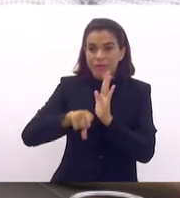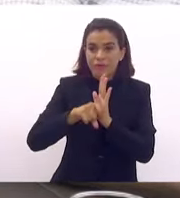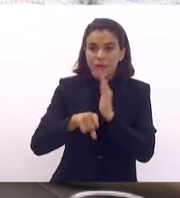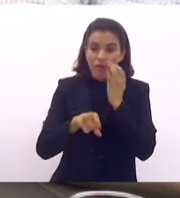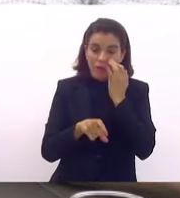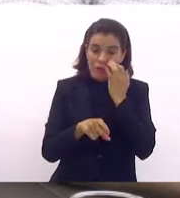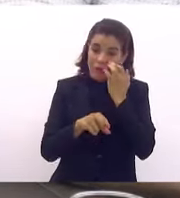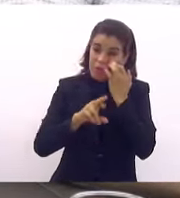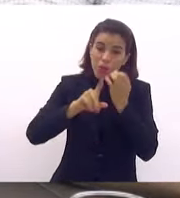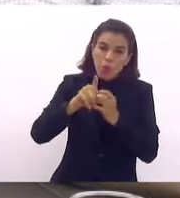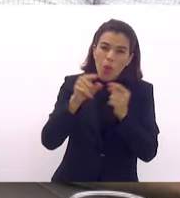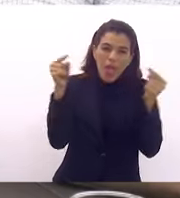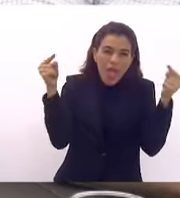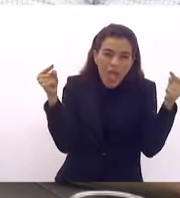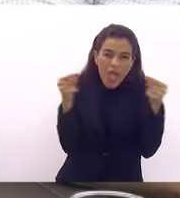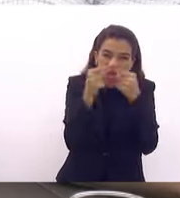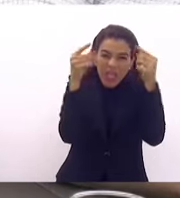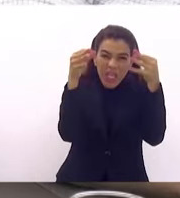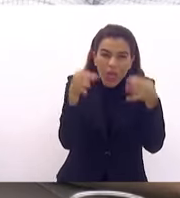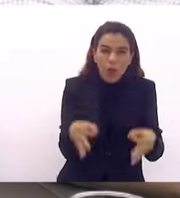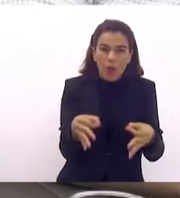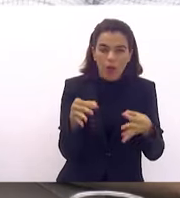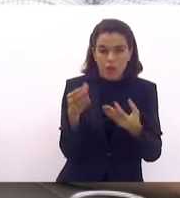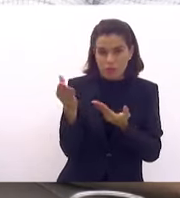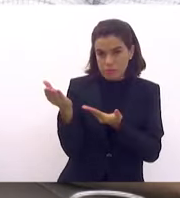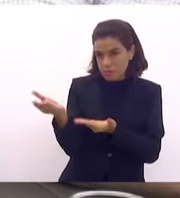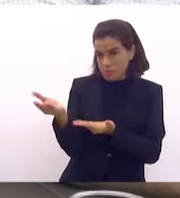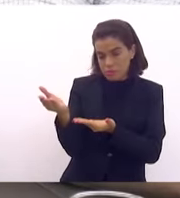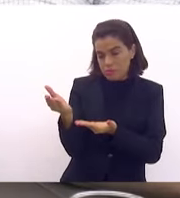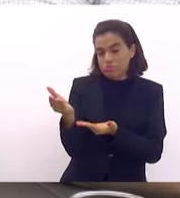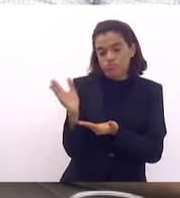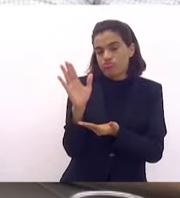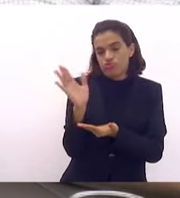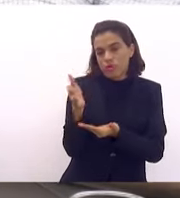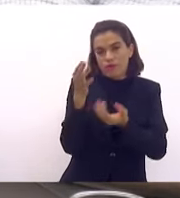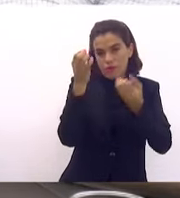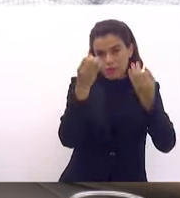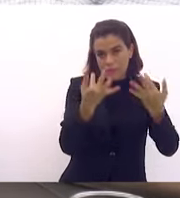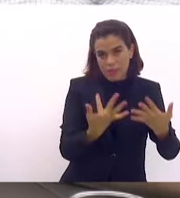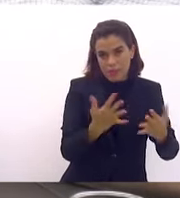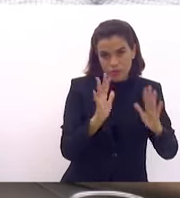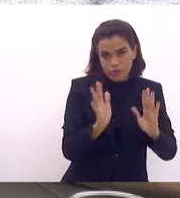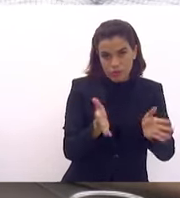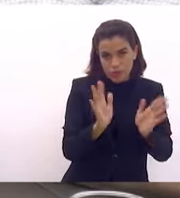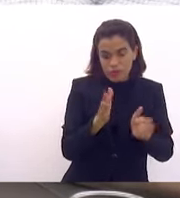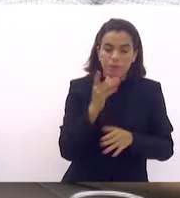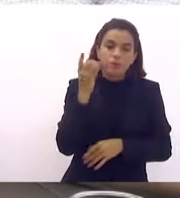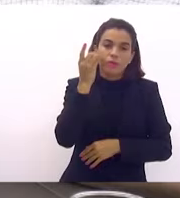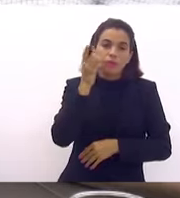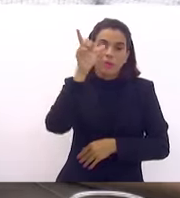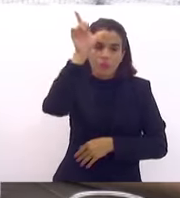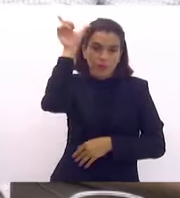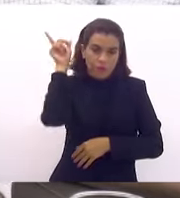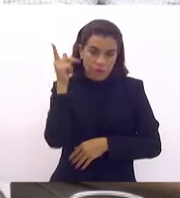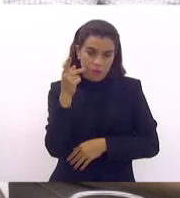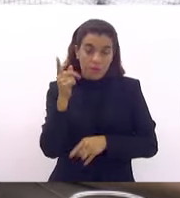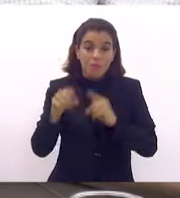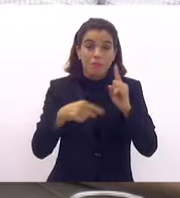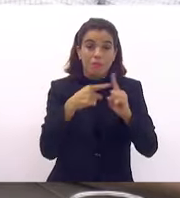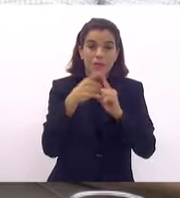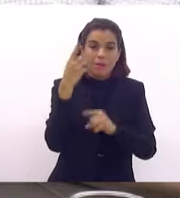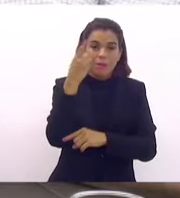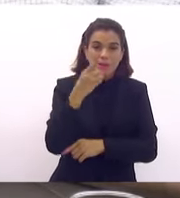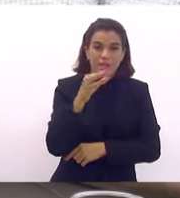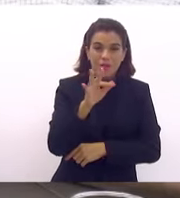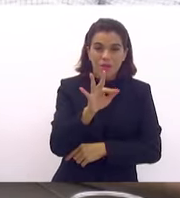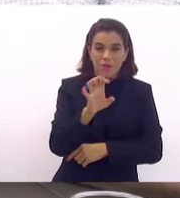idêntico ao vosso projeto, que a preocupação já foi perfeitamente explicada pelo Luiz Paulo e pelo Filipinho Raves,